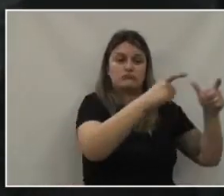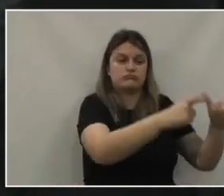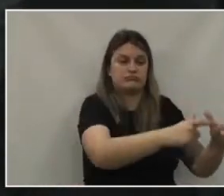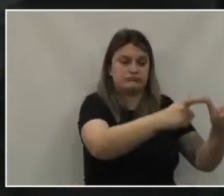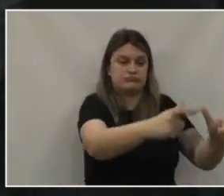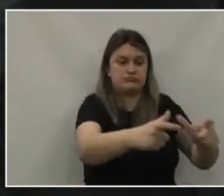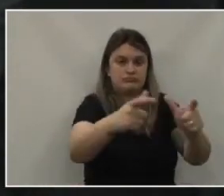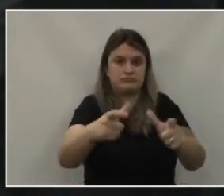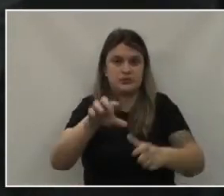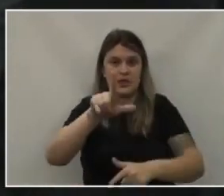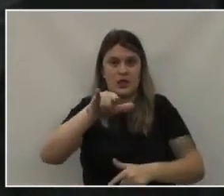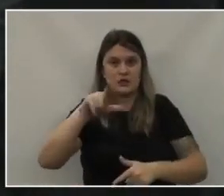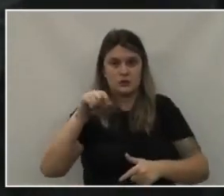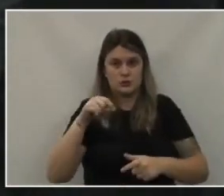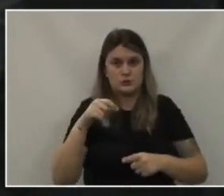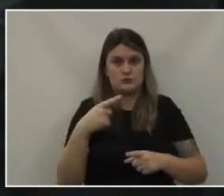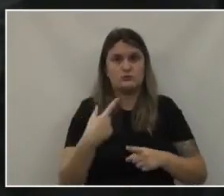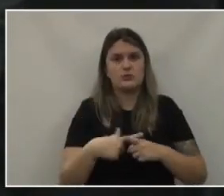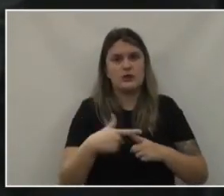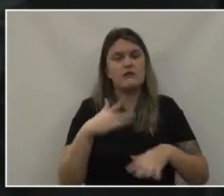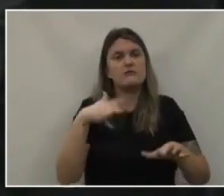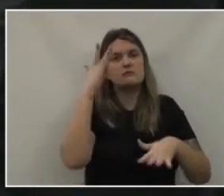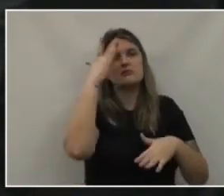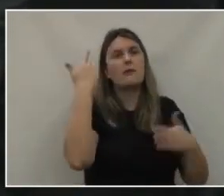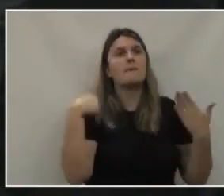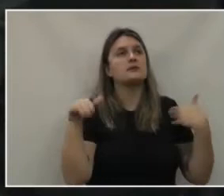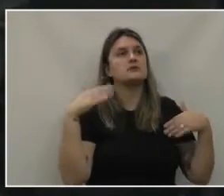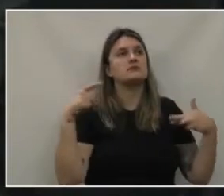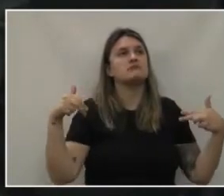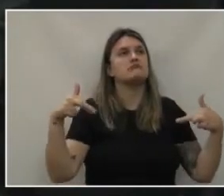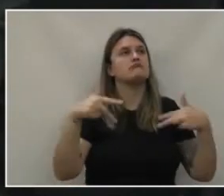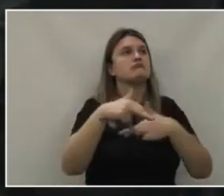disponibilidade, as pessoas já vão